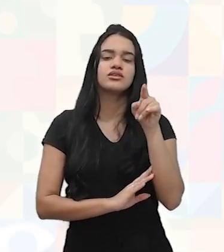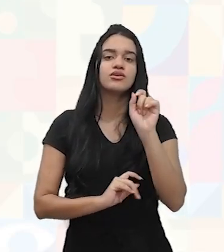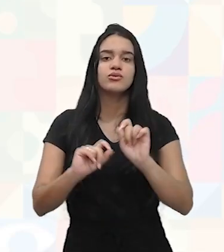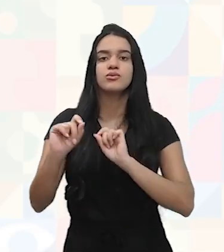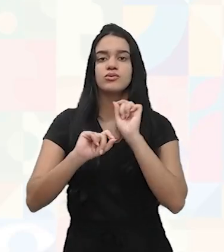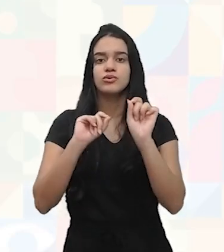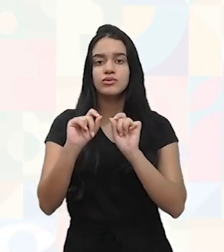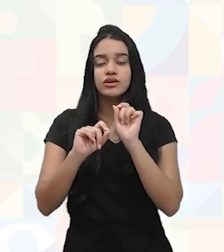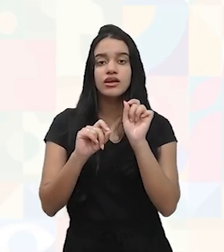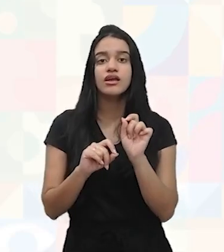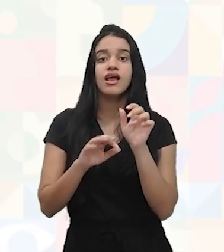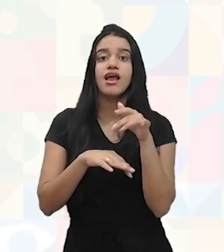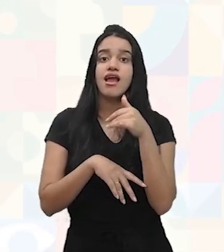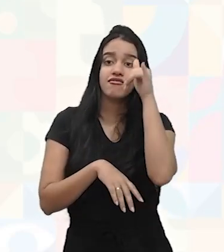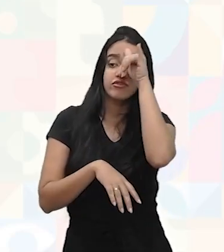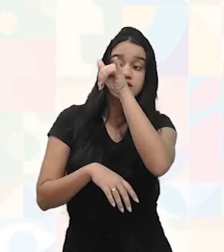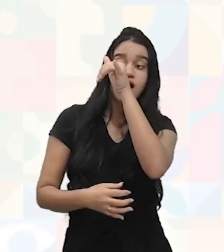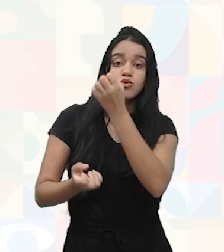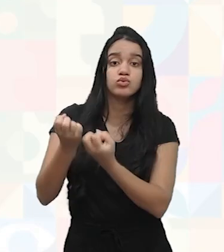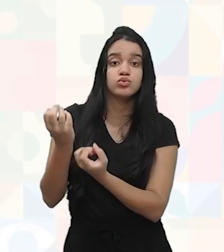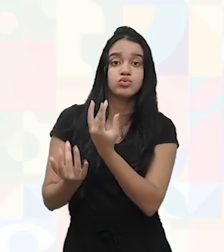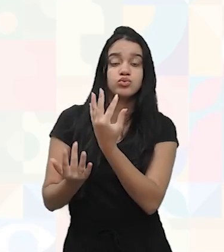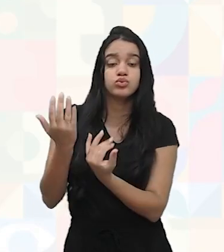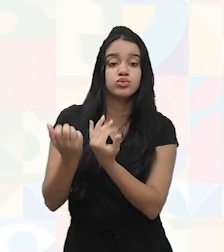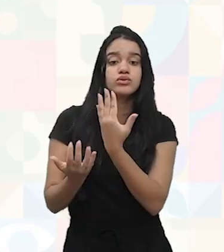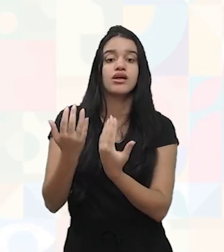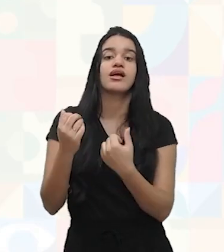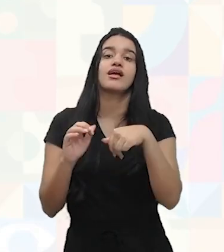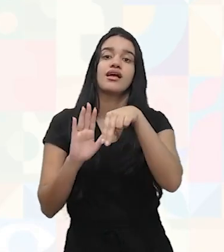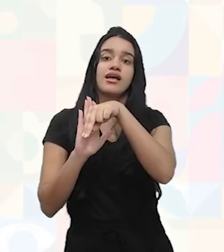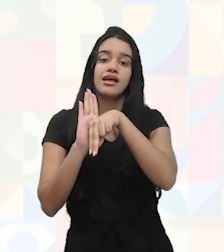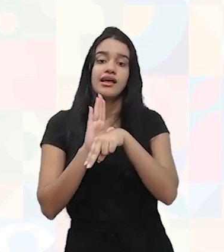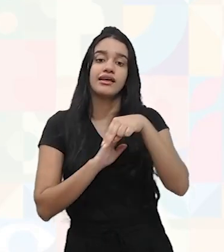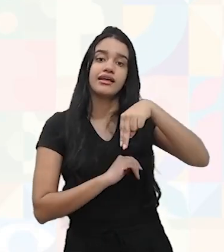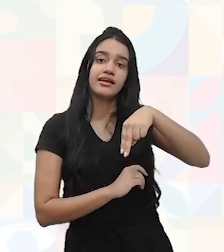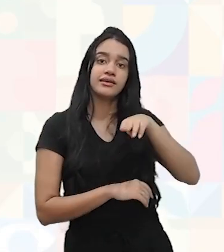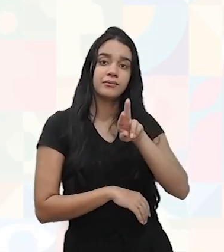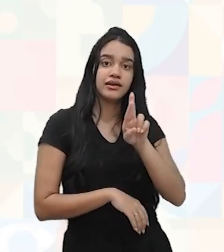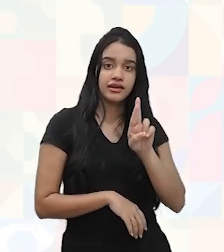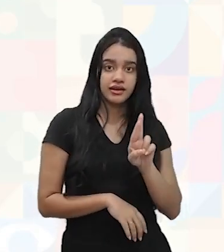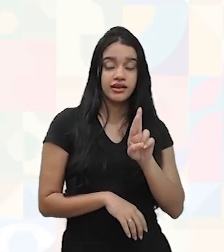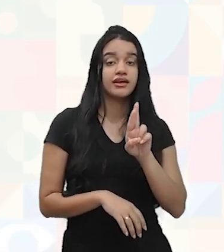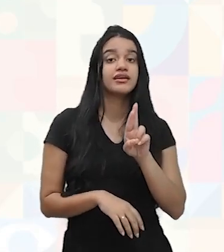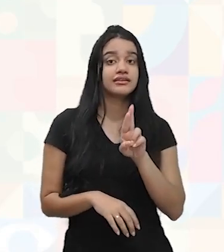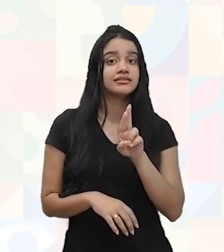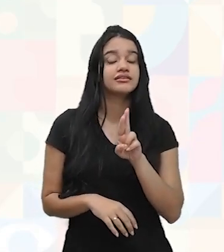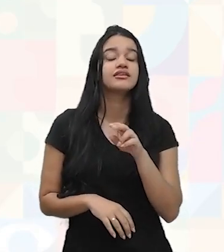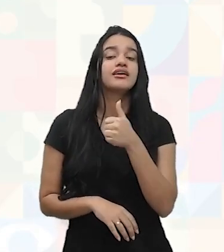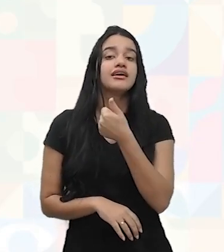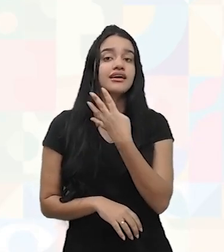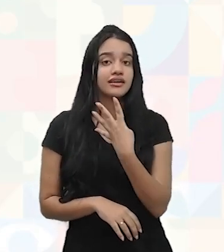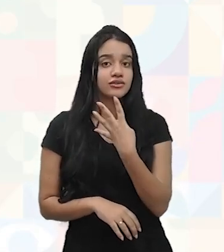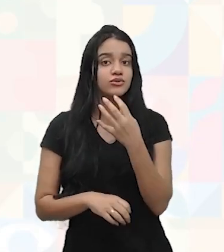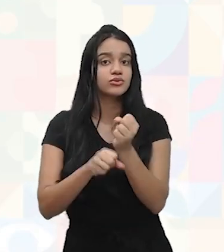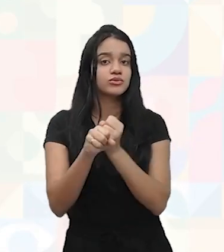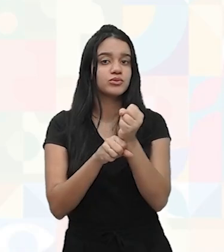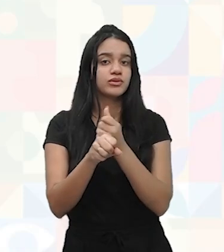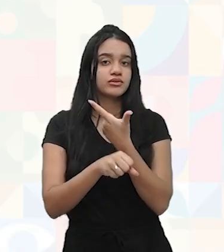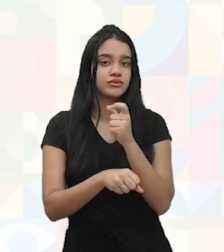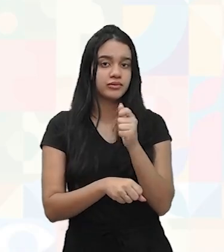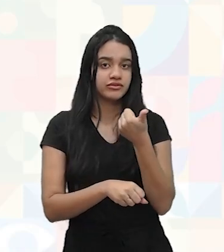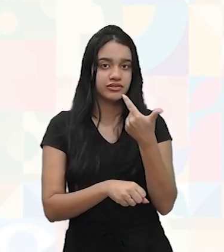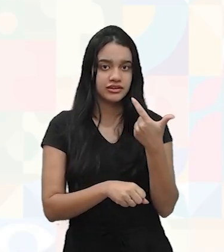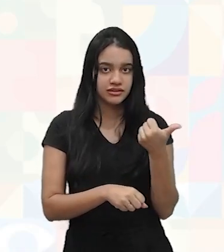sua brigada de incêndio, que é a NBR 14277 de 2021, que trata das instalações e equipamentos